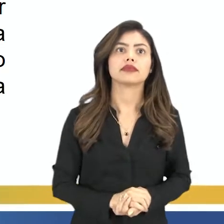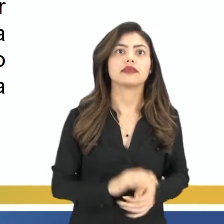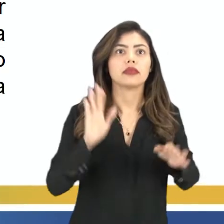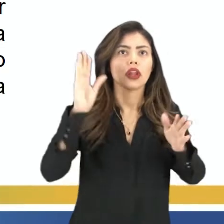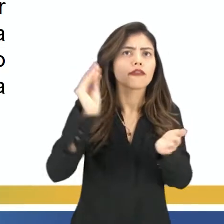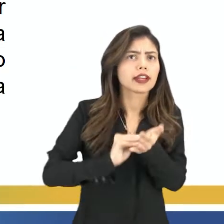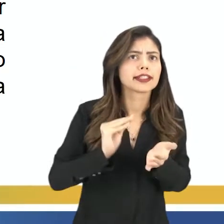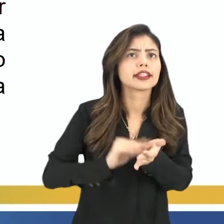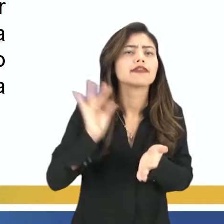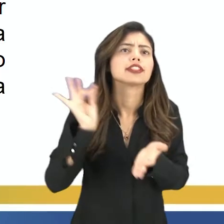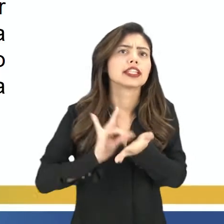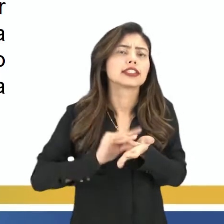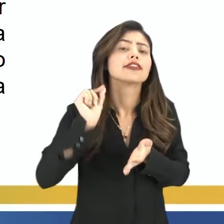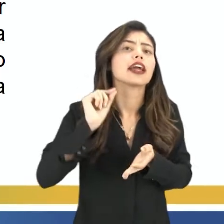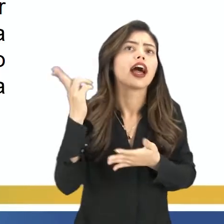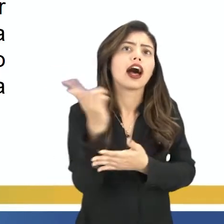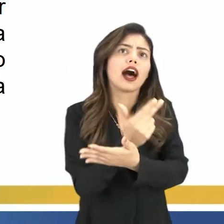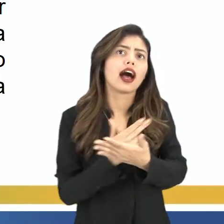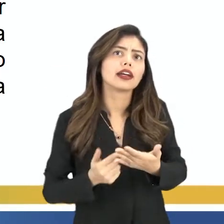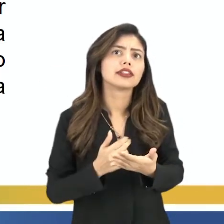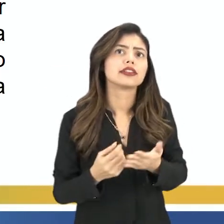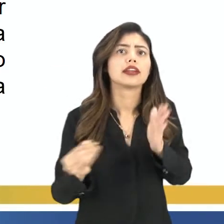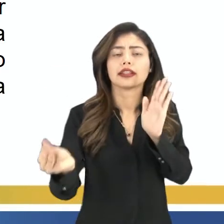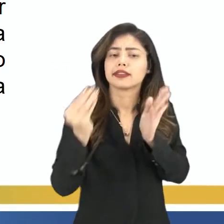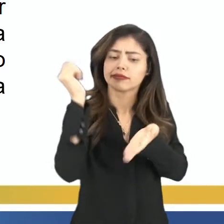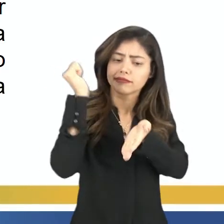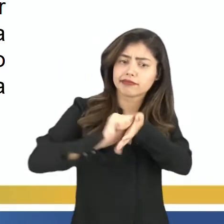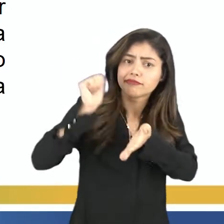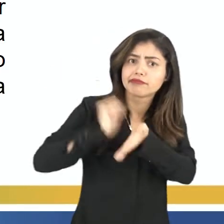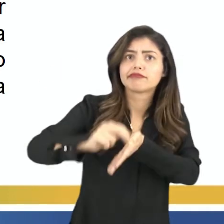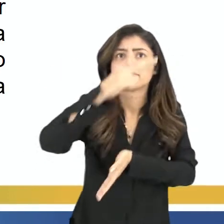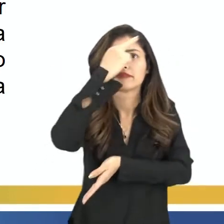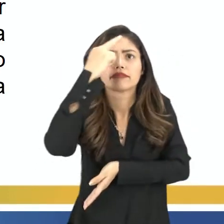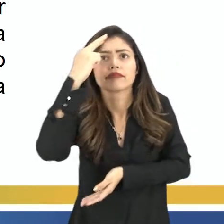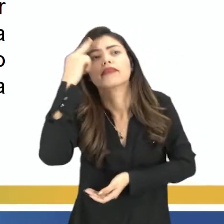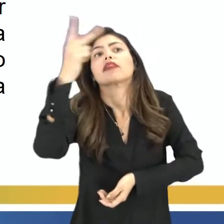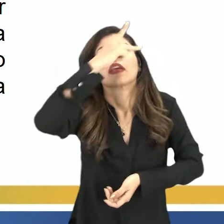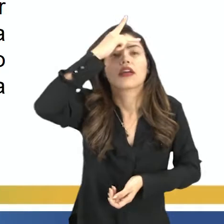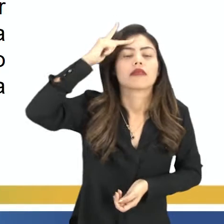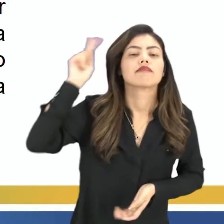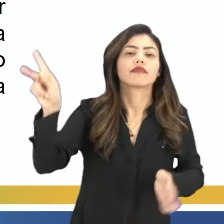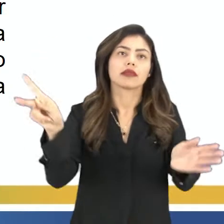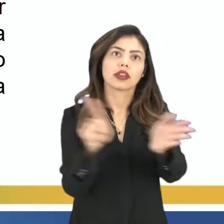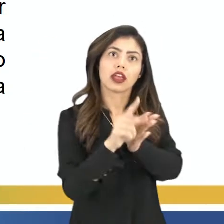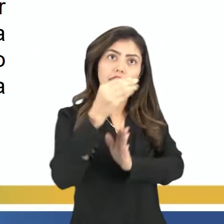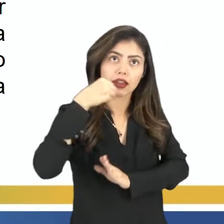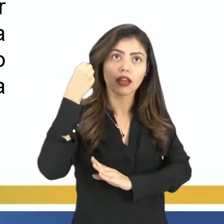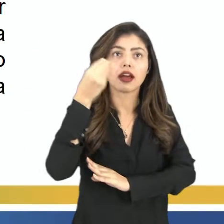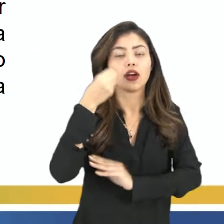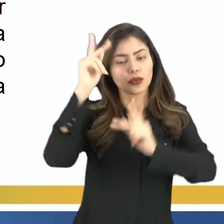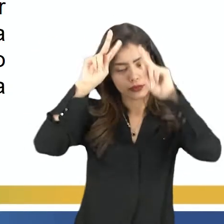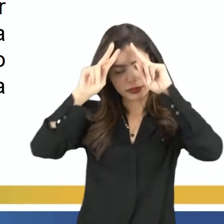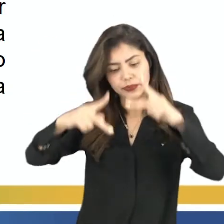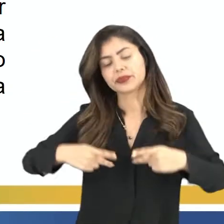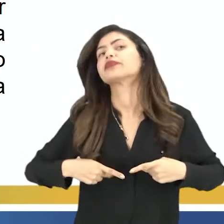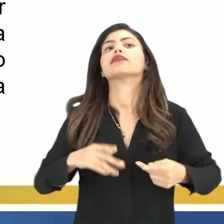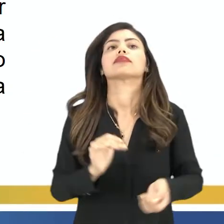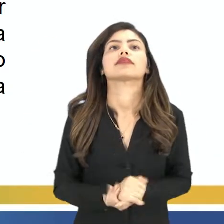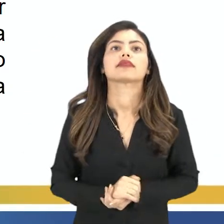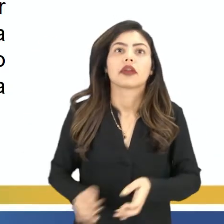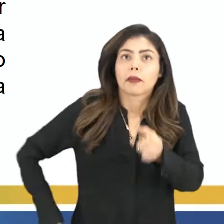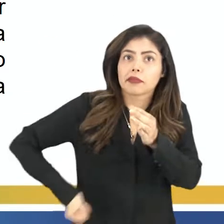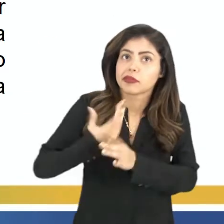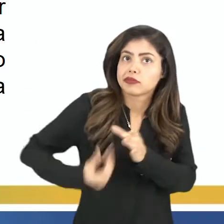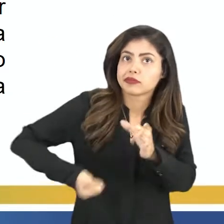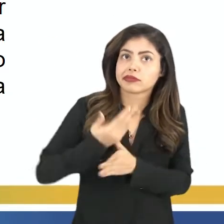é que a arte é um registro histórico e pessoal da experiência humana,